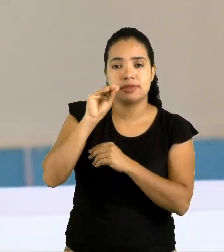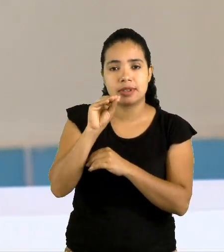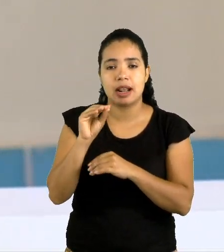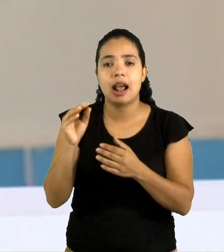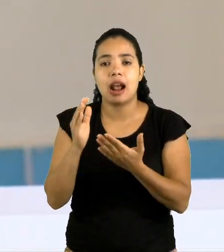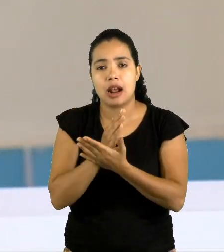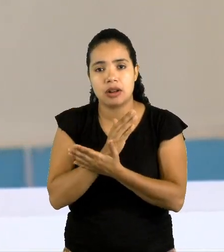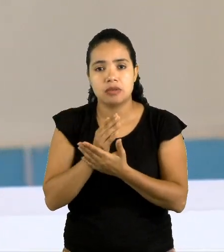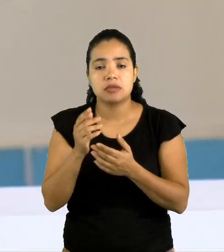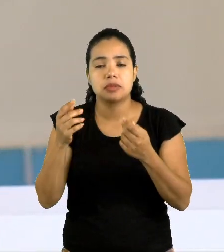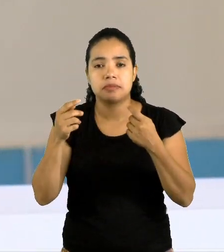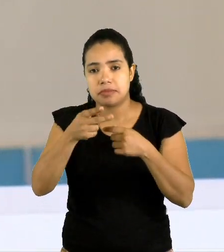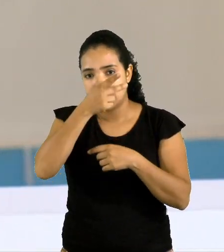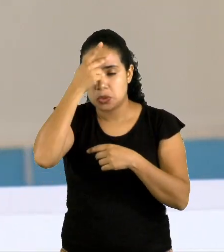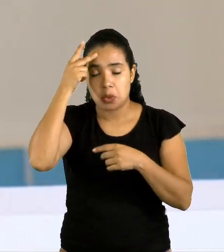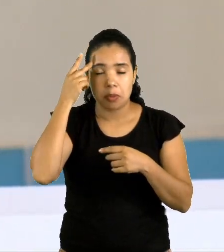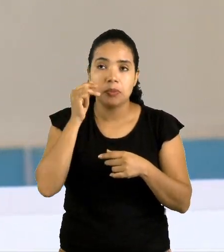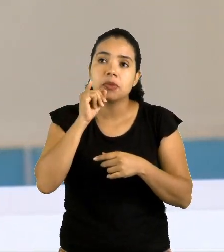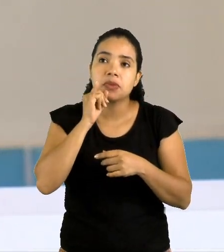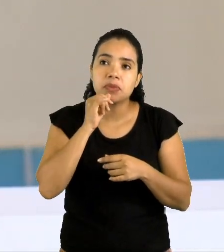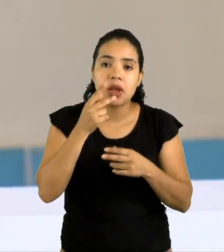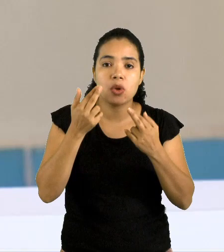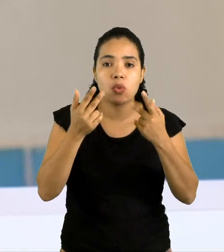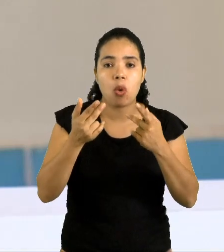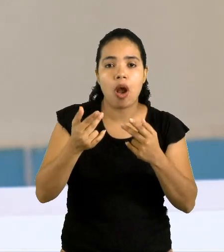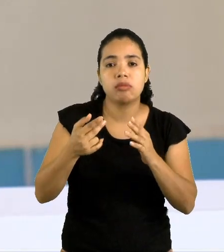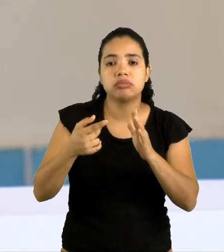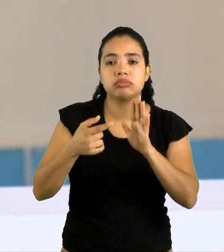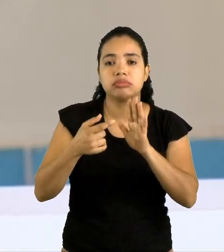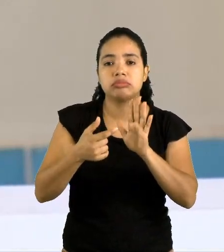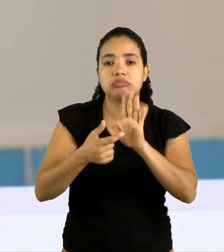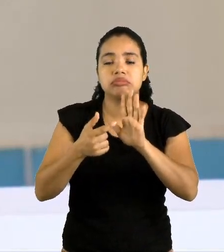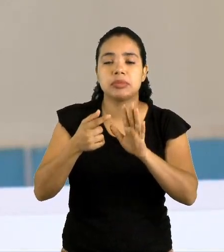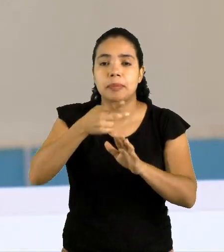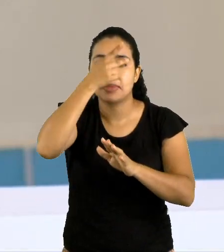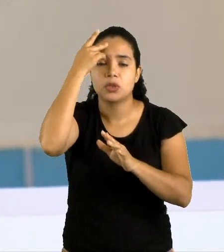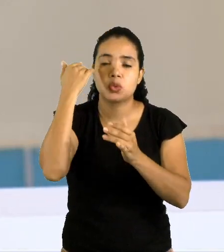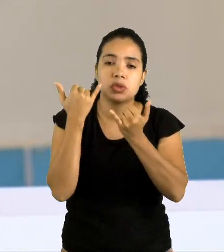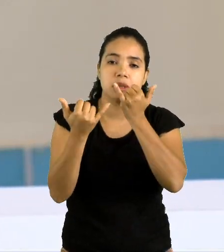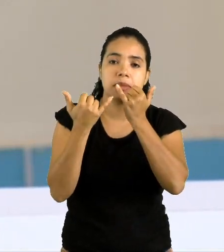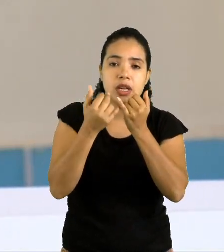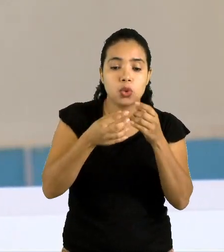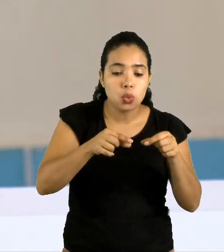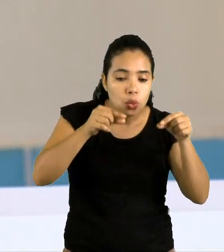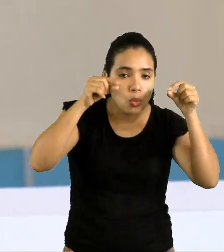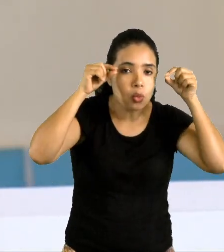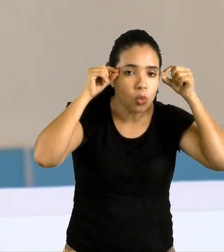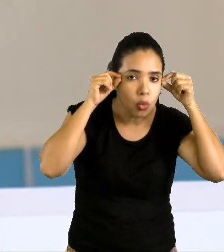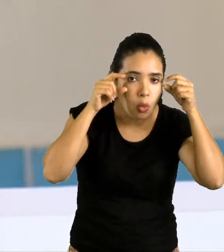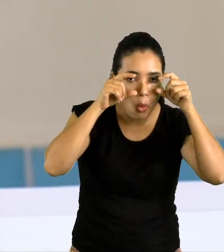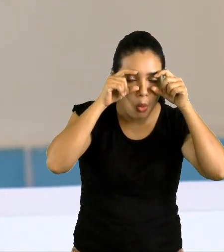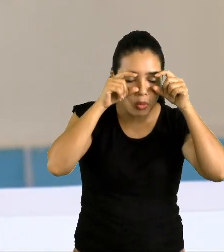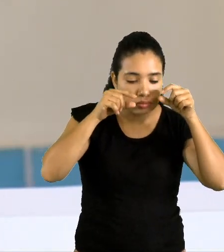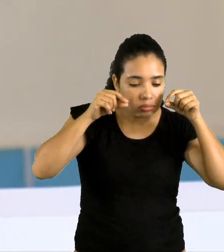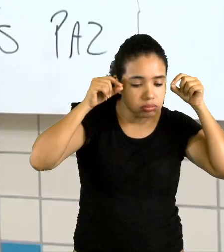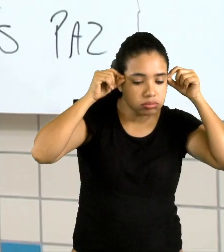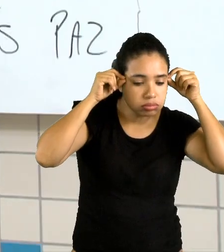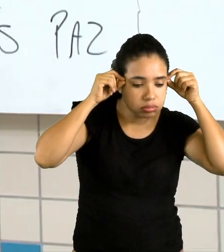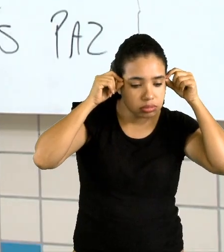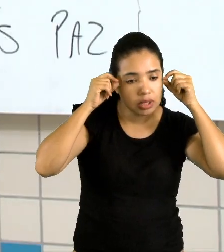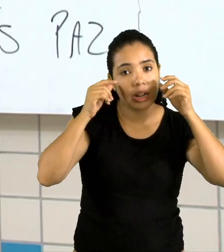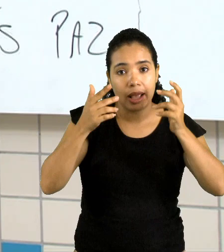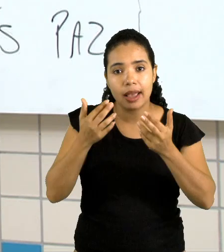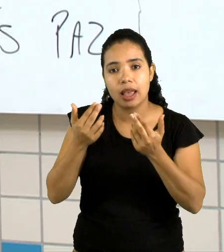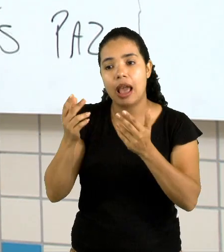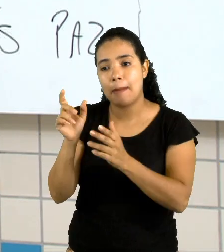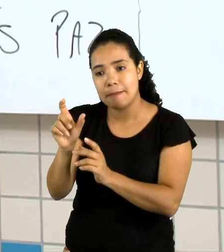necessitam usar óculos. As palavras a mesma coisa. Tem palavras que necessitam ser acentuadas. Puxa, Fava,